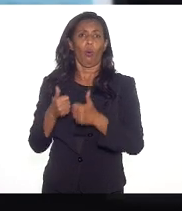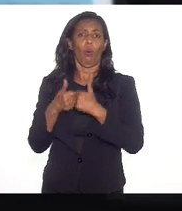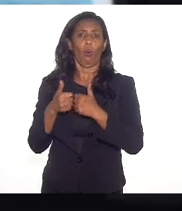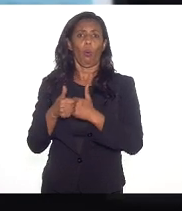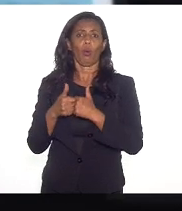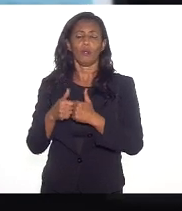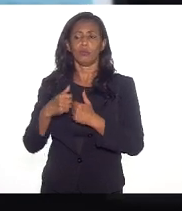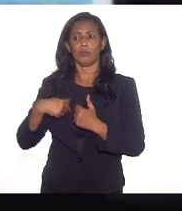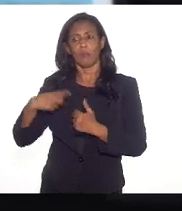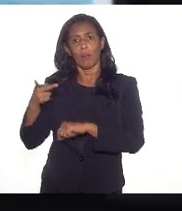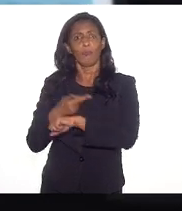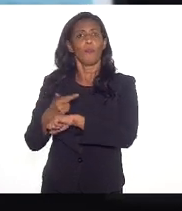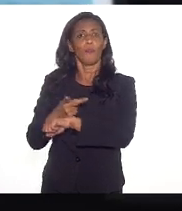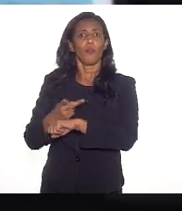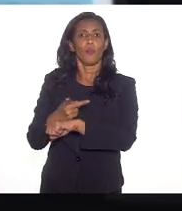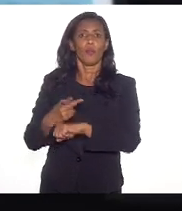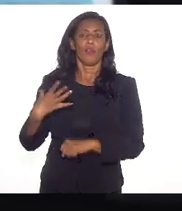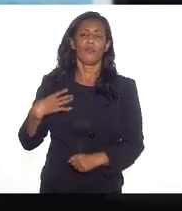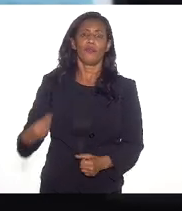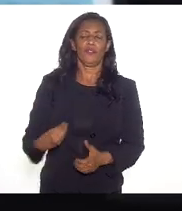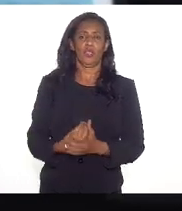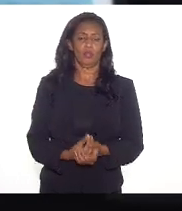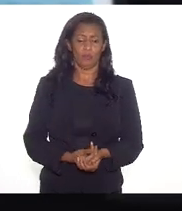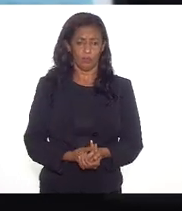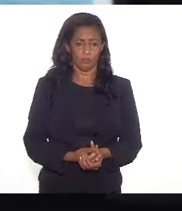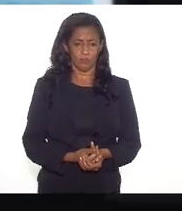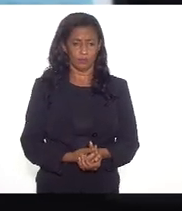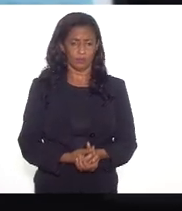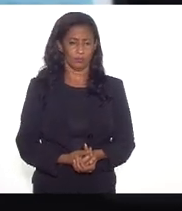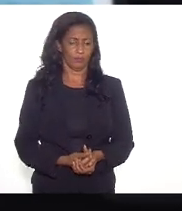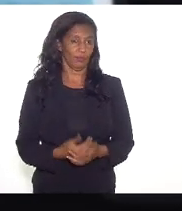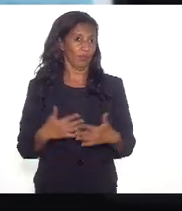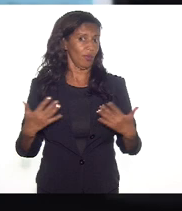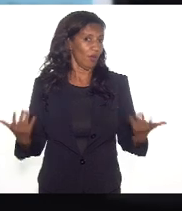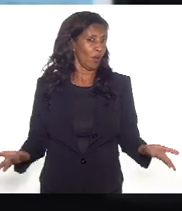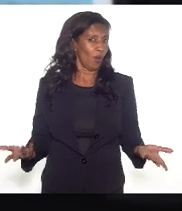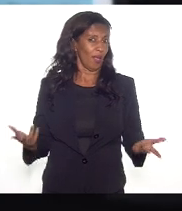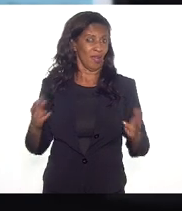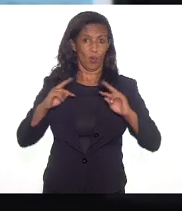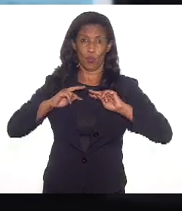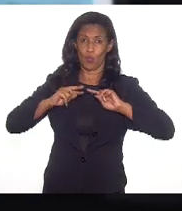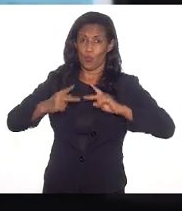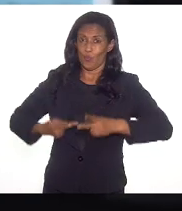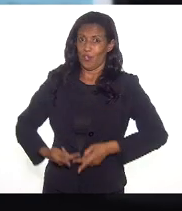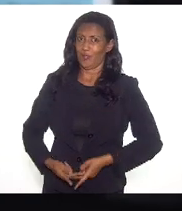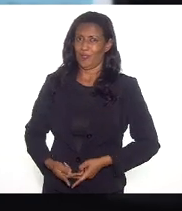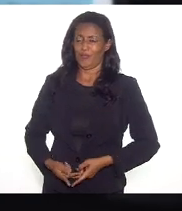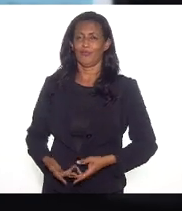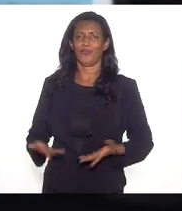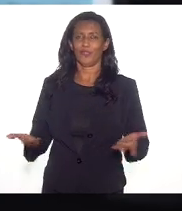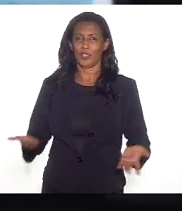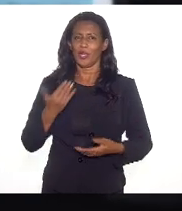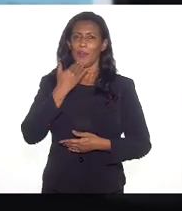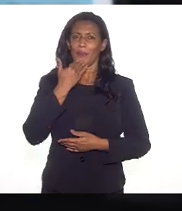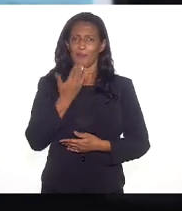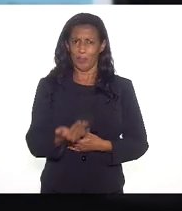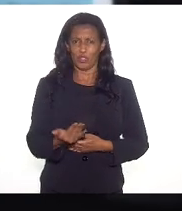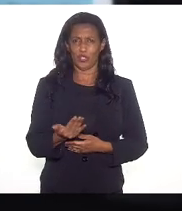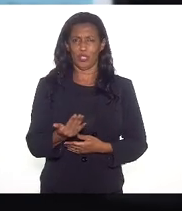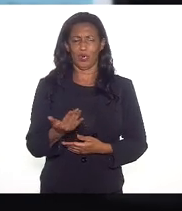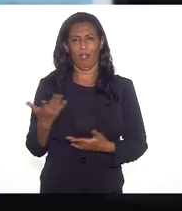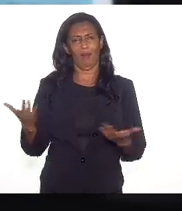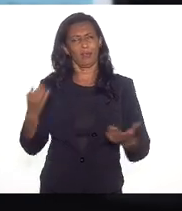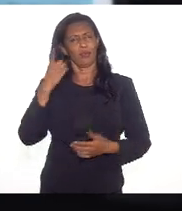no transporte público na procura dos seus filhos. Olha, é uma questão humanitária. Então, a gente precisa pedir até o deputado Luiz